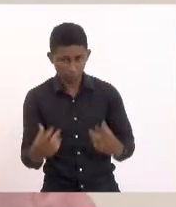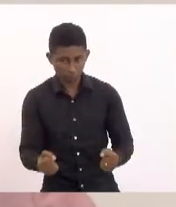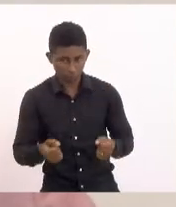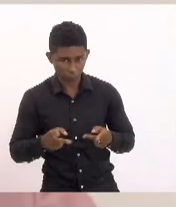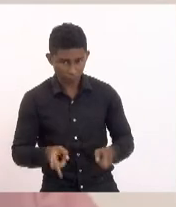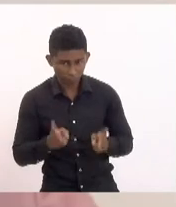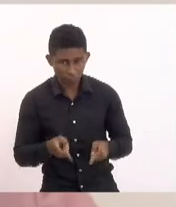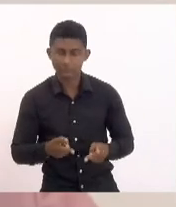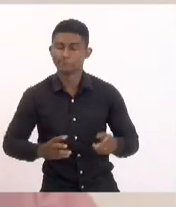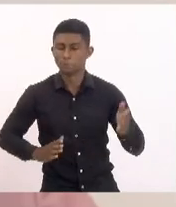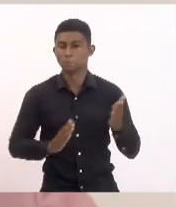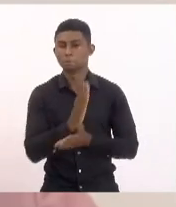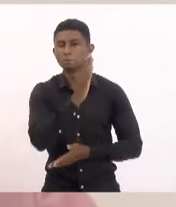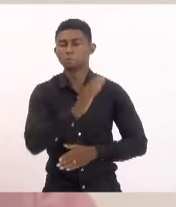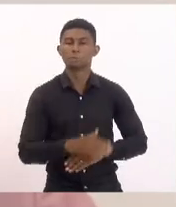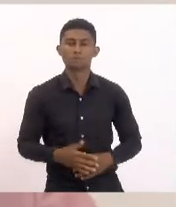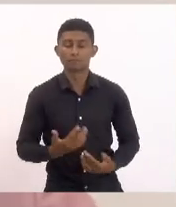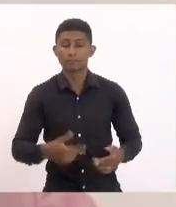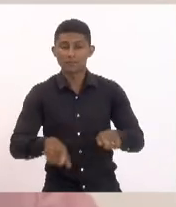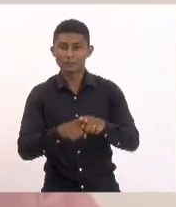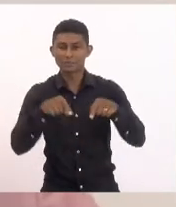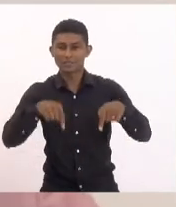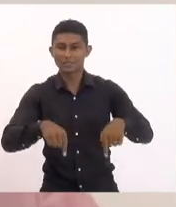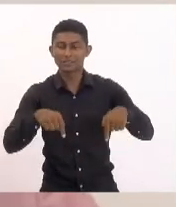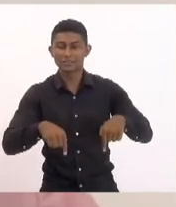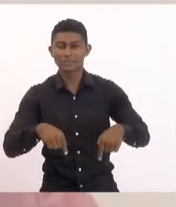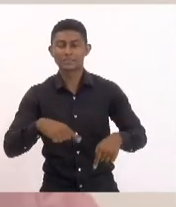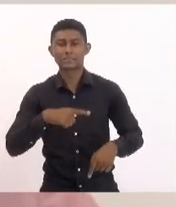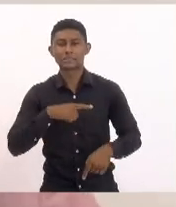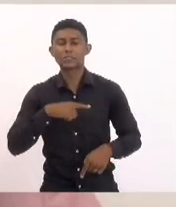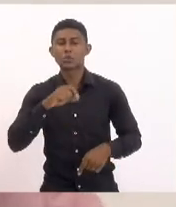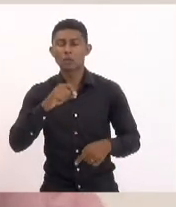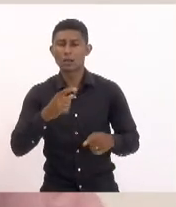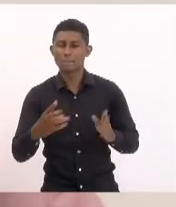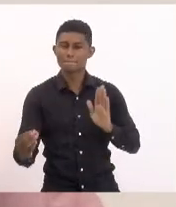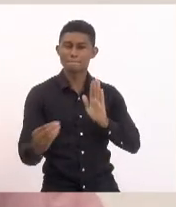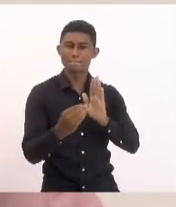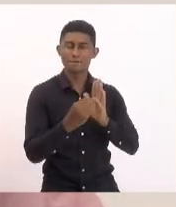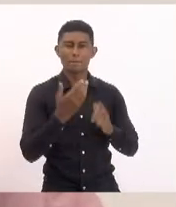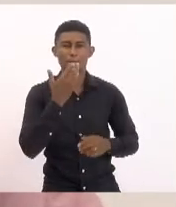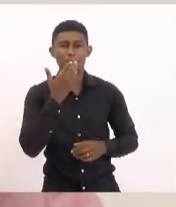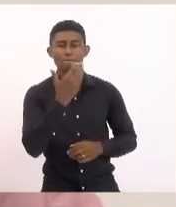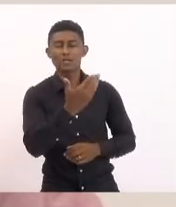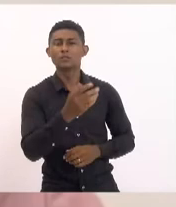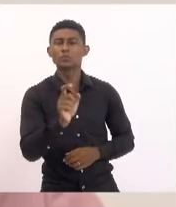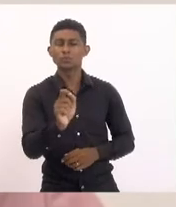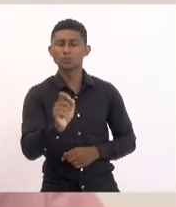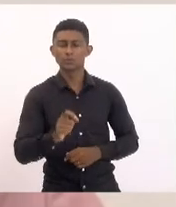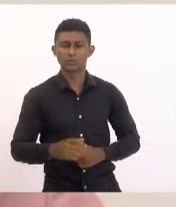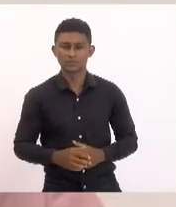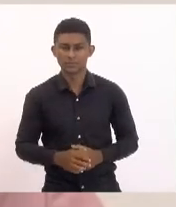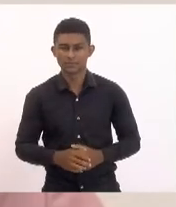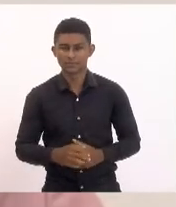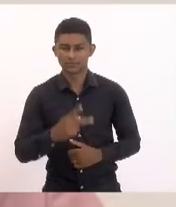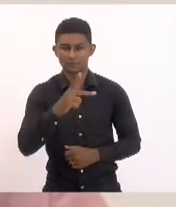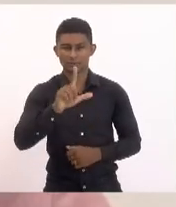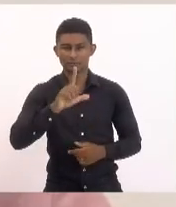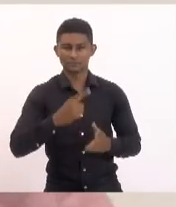estão. Aprovado. Há sobre a mesa inclusão, o requerimento de inclusão na ordem do dia do